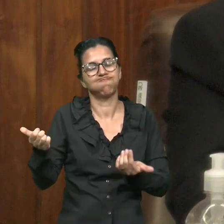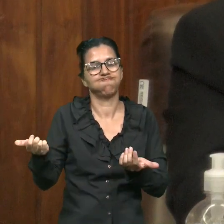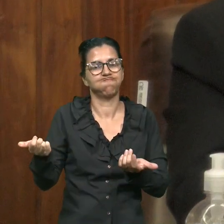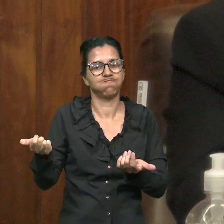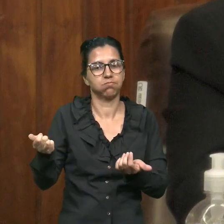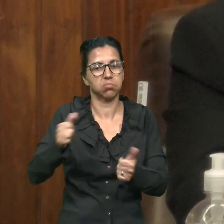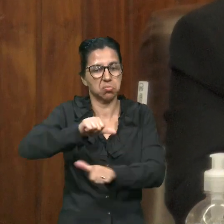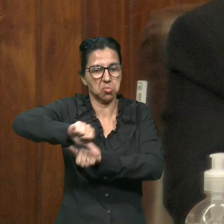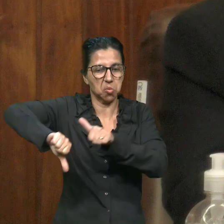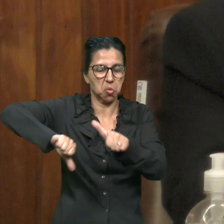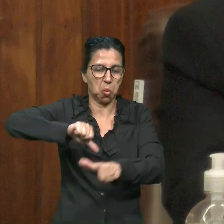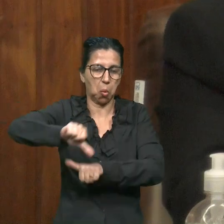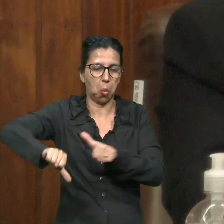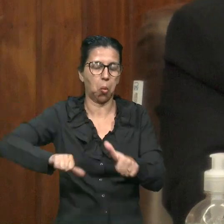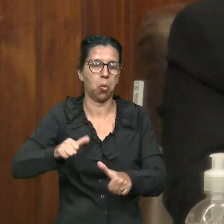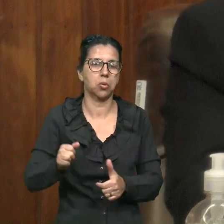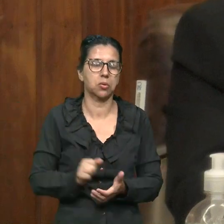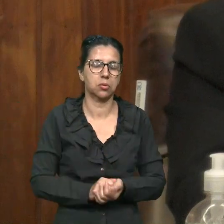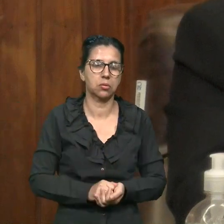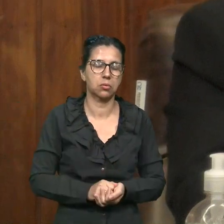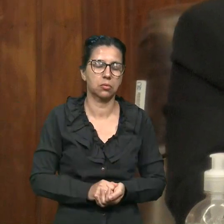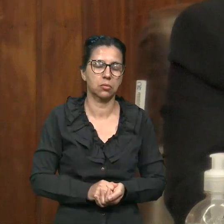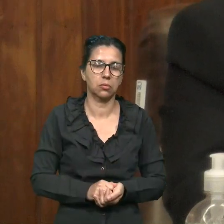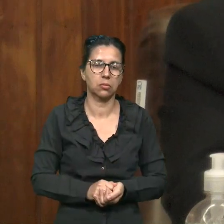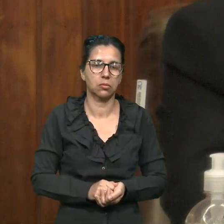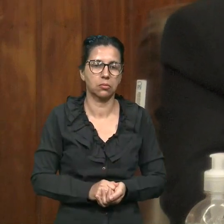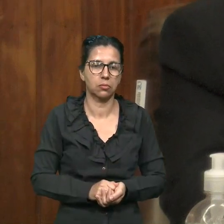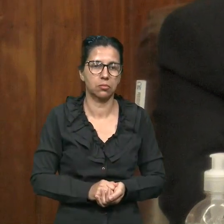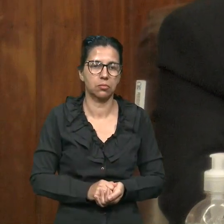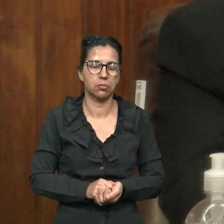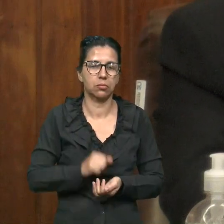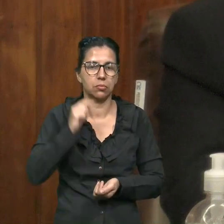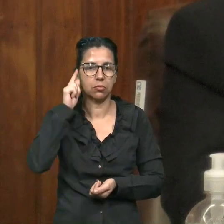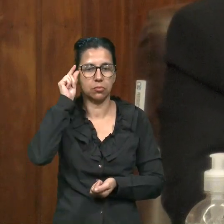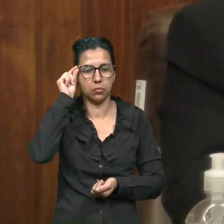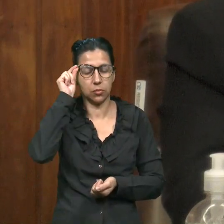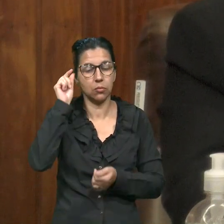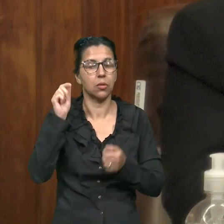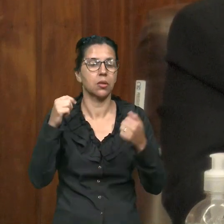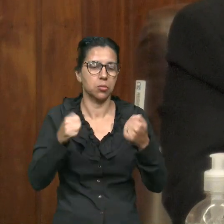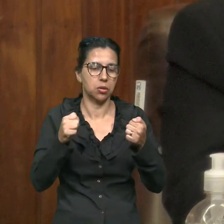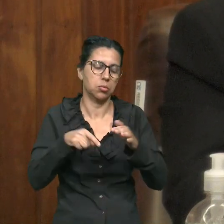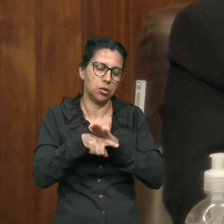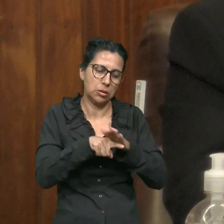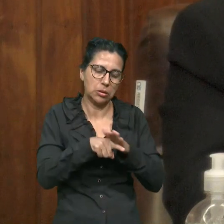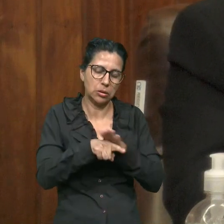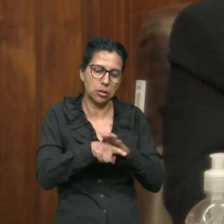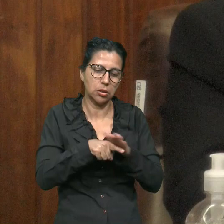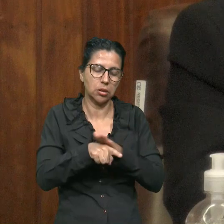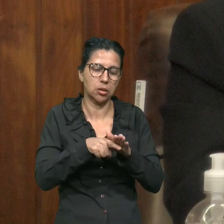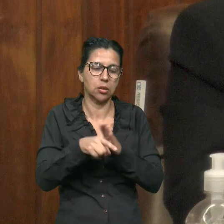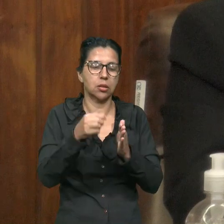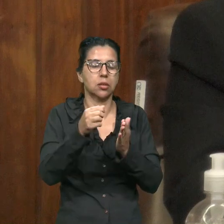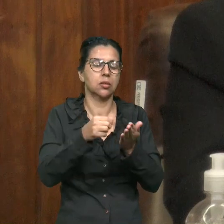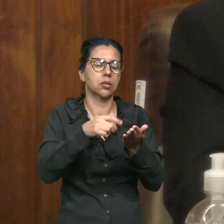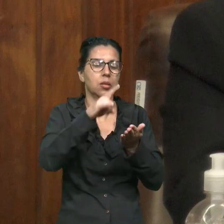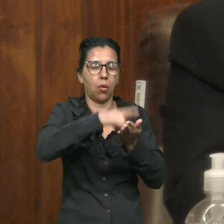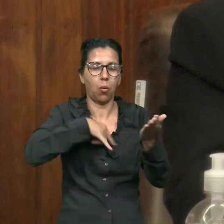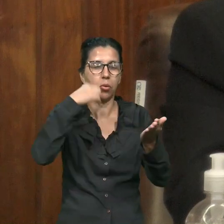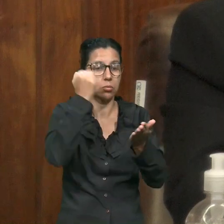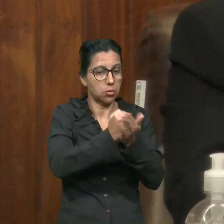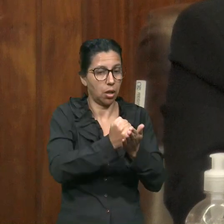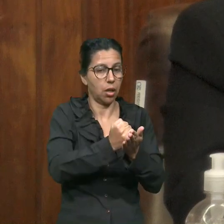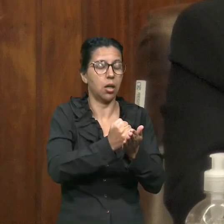de forma contrária aos interesses públicos. Requeiro ainda análise dos 17 contratos e seus aditivos